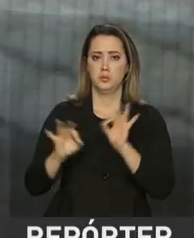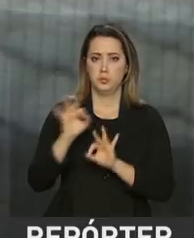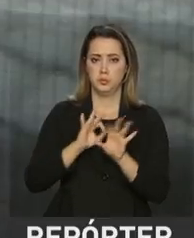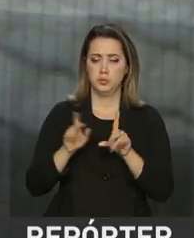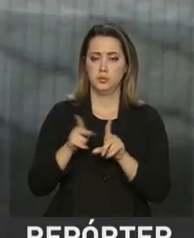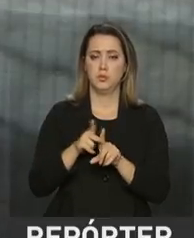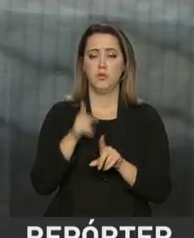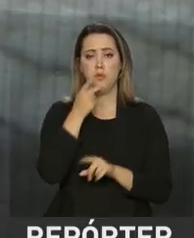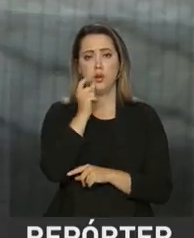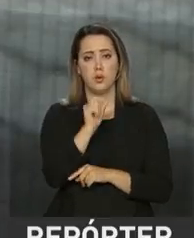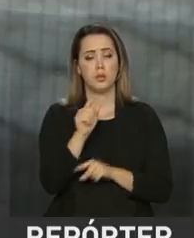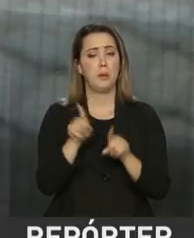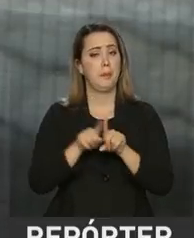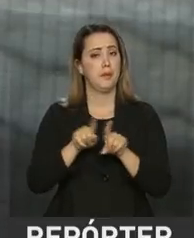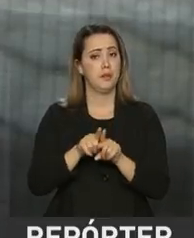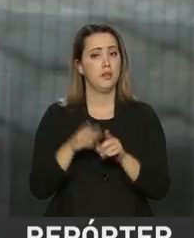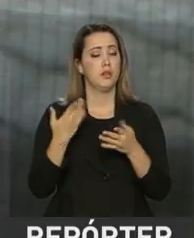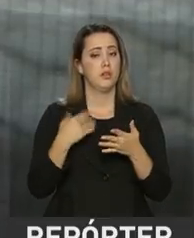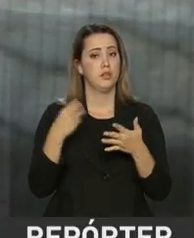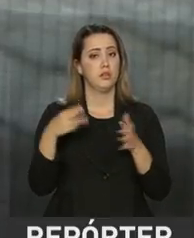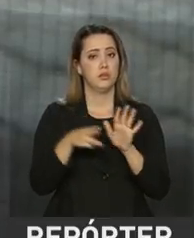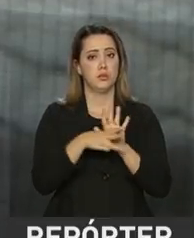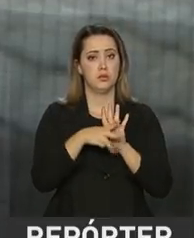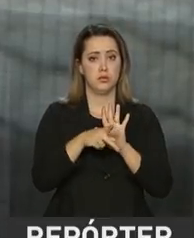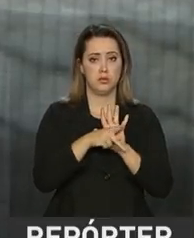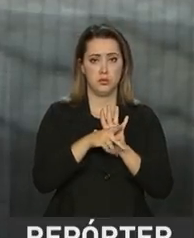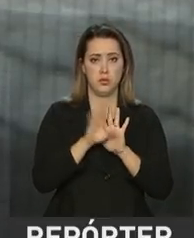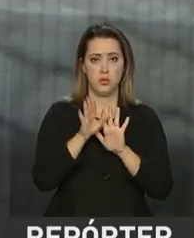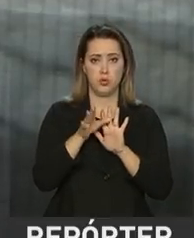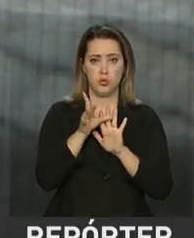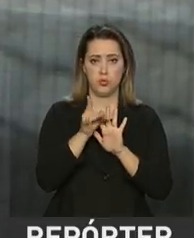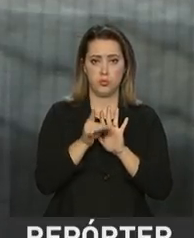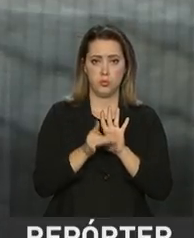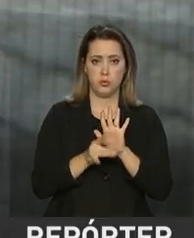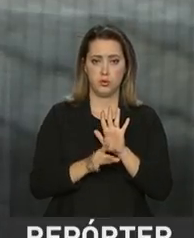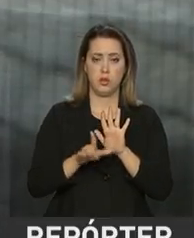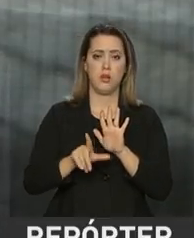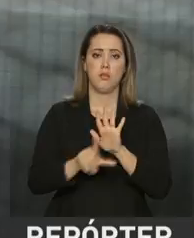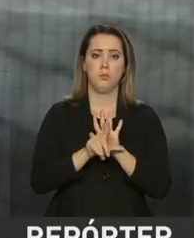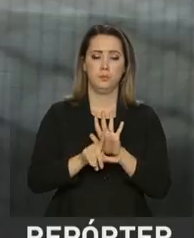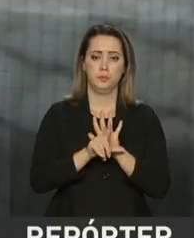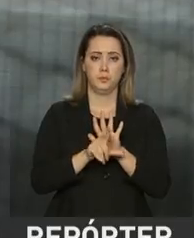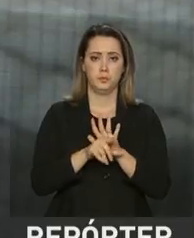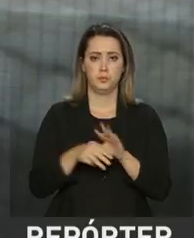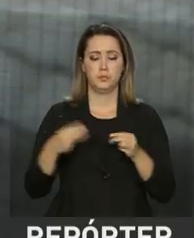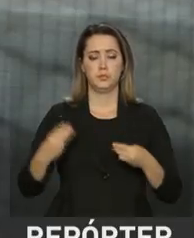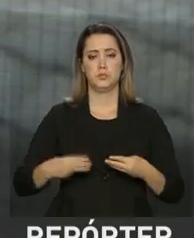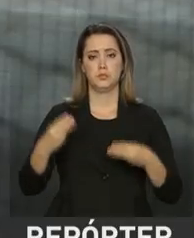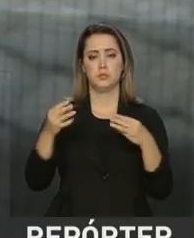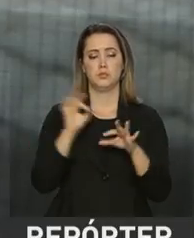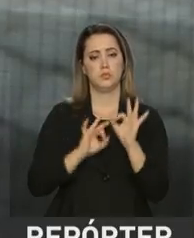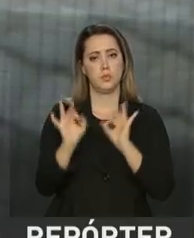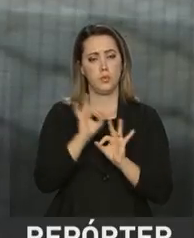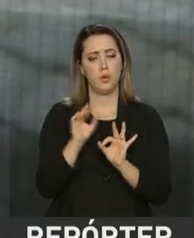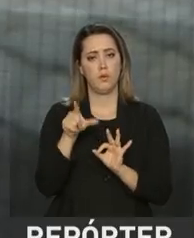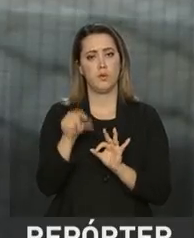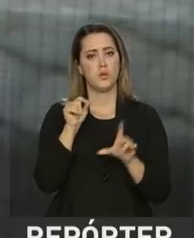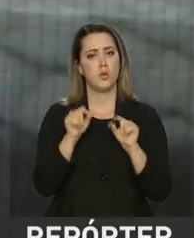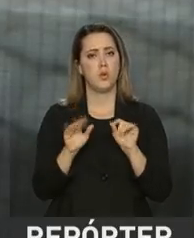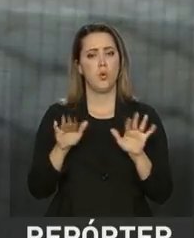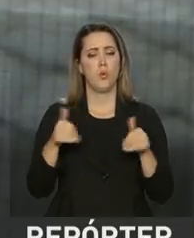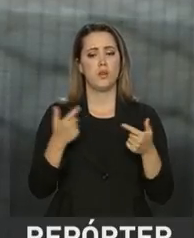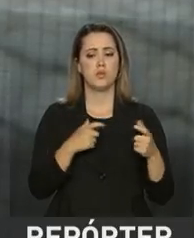disse que quando a medida provisória for regulamentada o ministério do planejamento vai definir quais